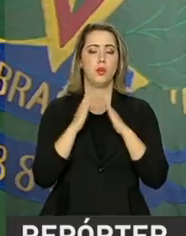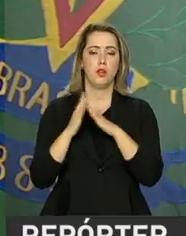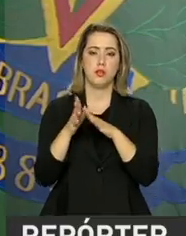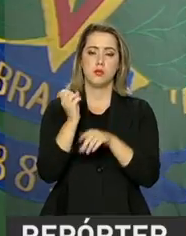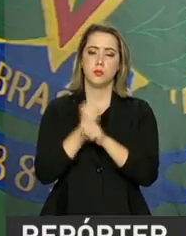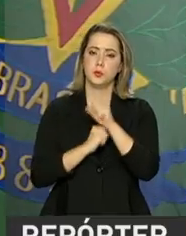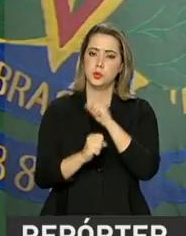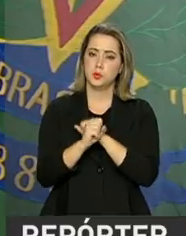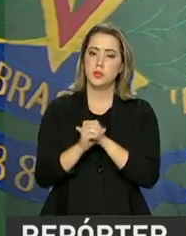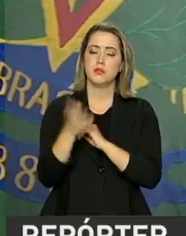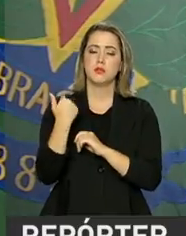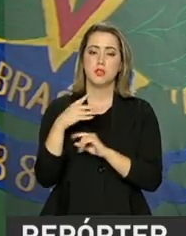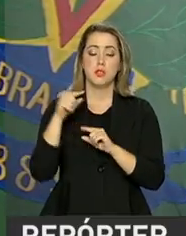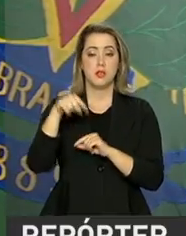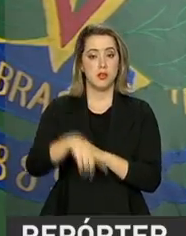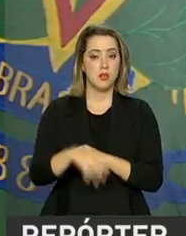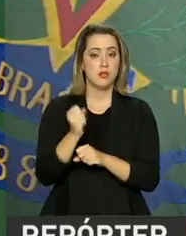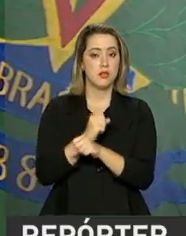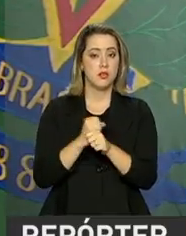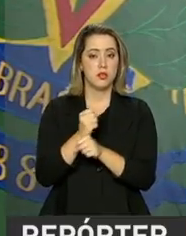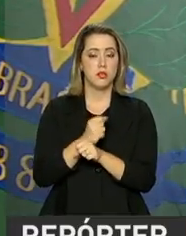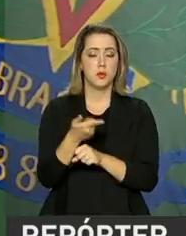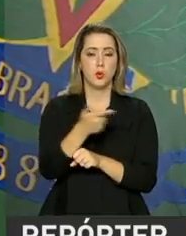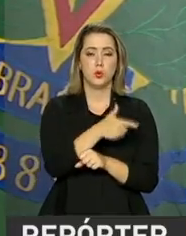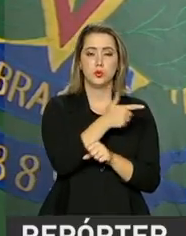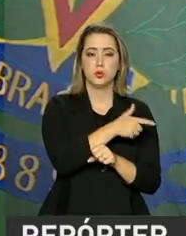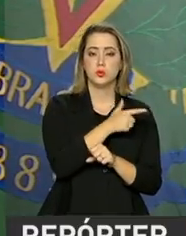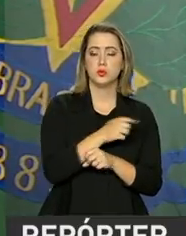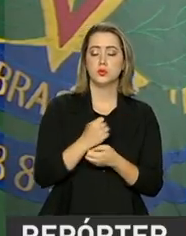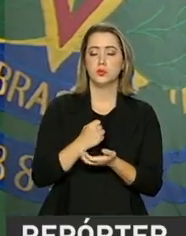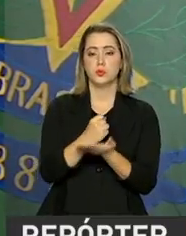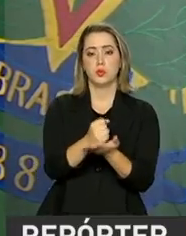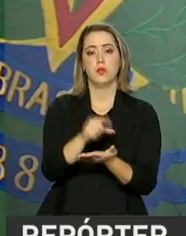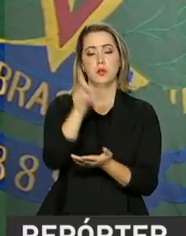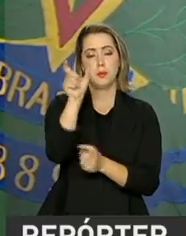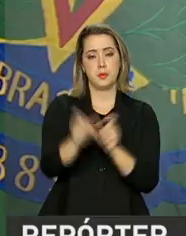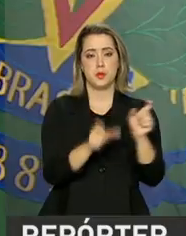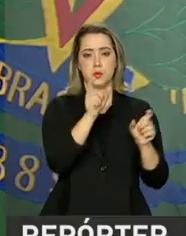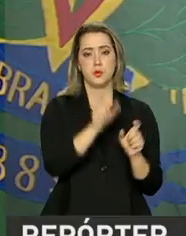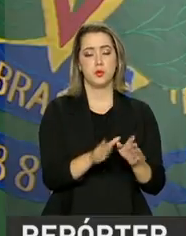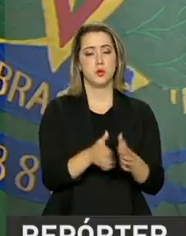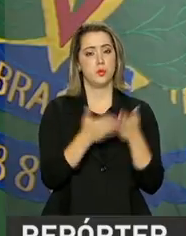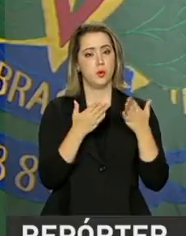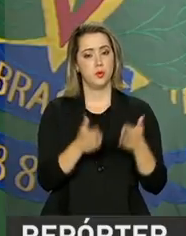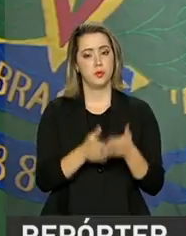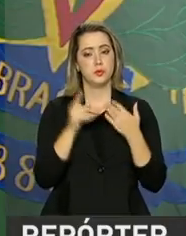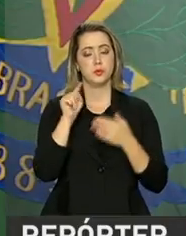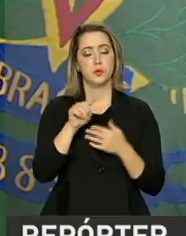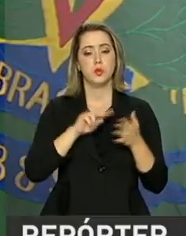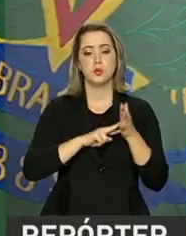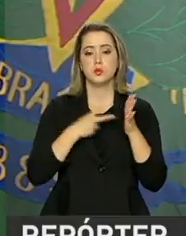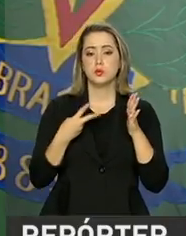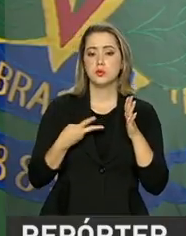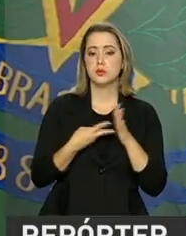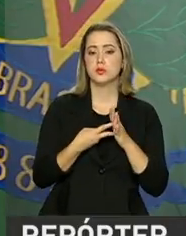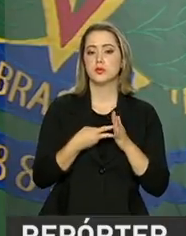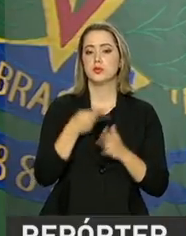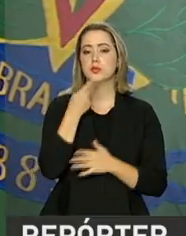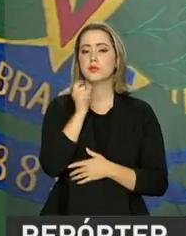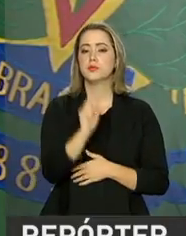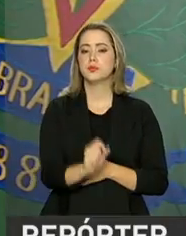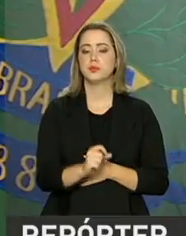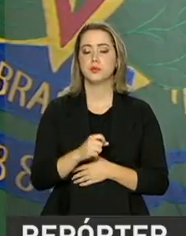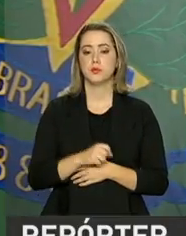serão entregues este ano para a população de baixa renda têm significados da afirmação